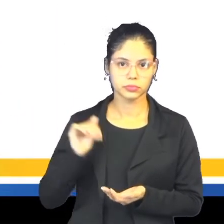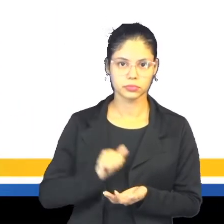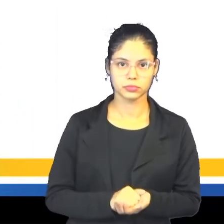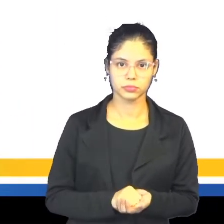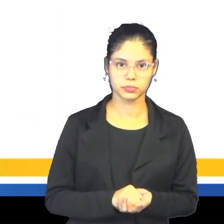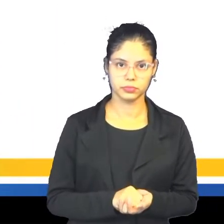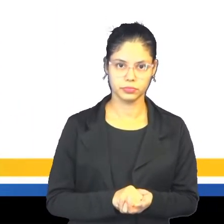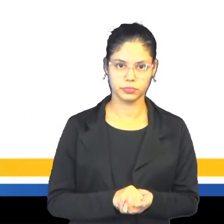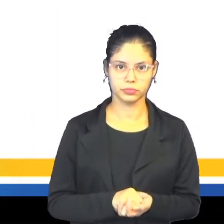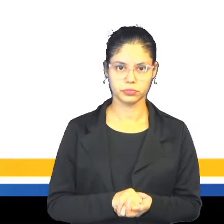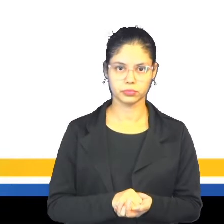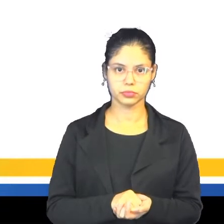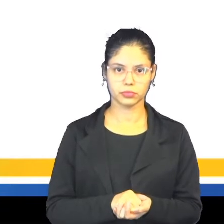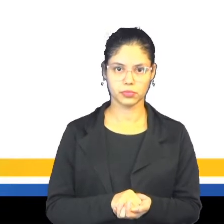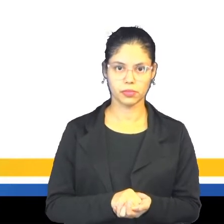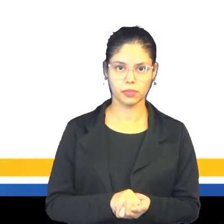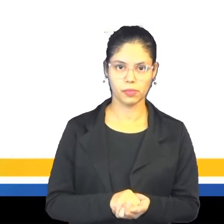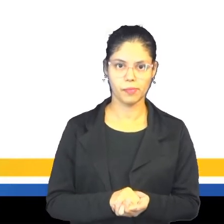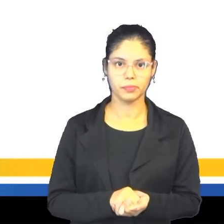Aqui, né?